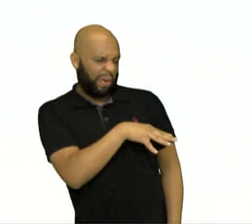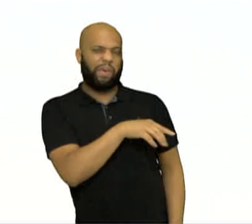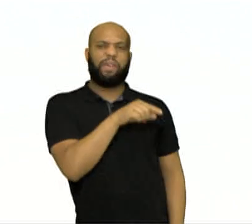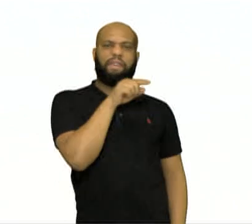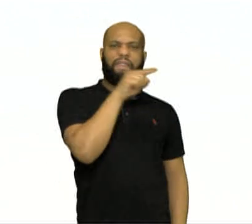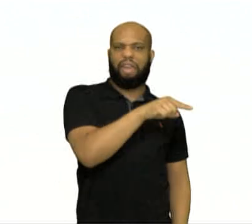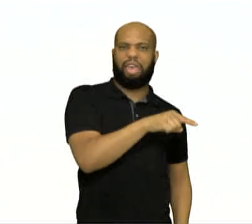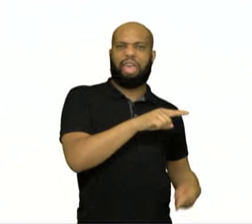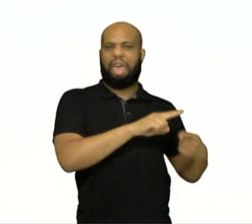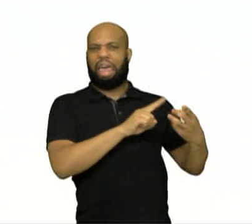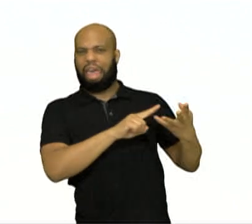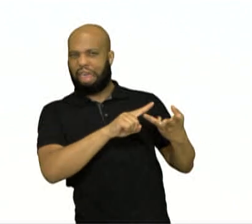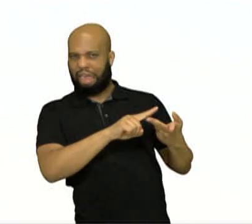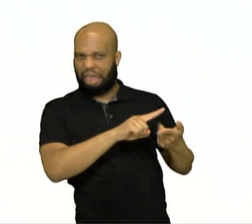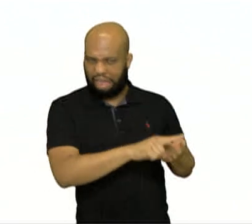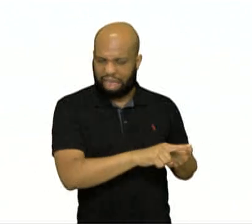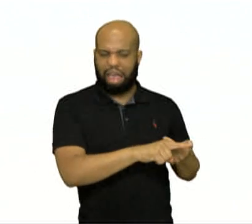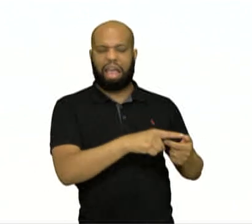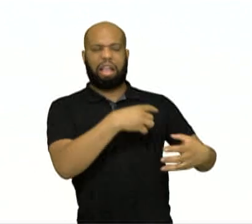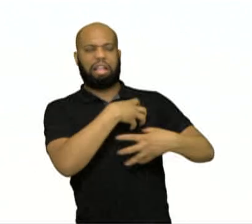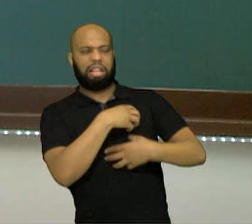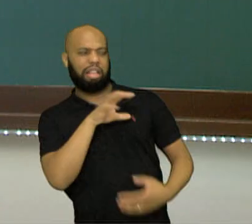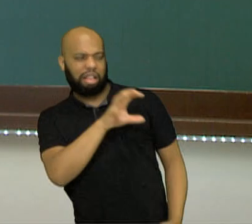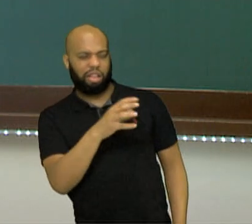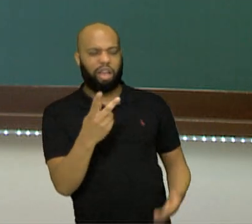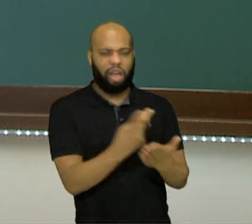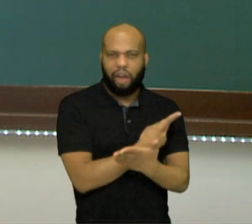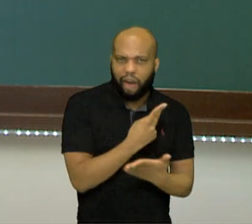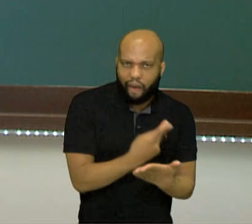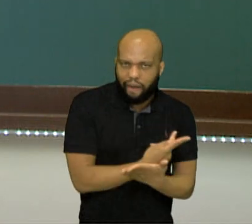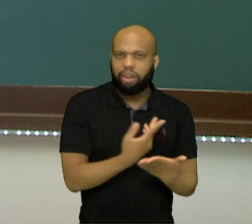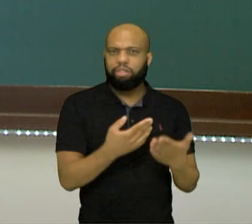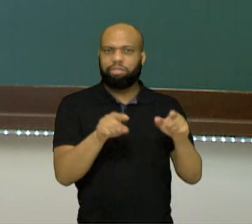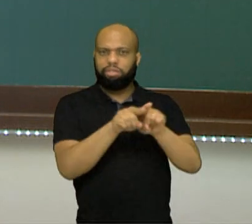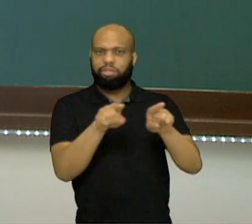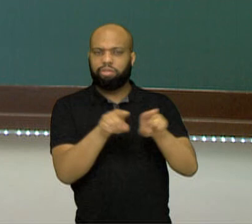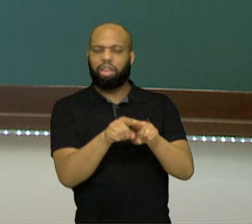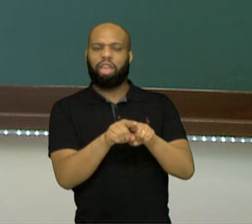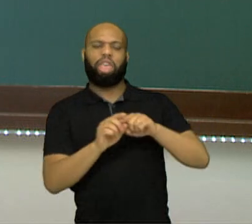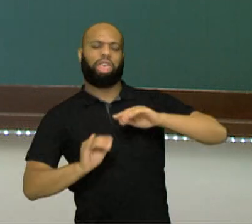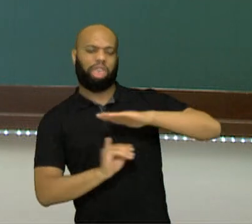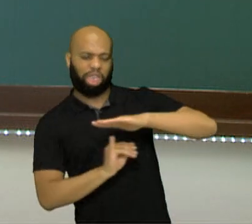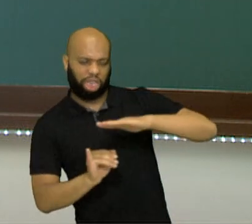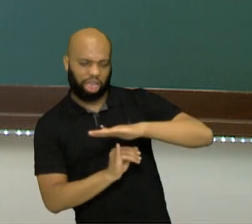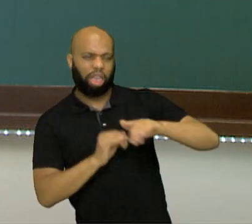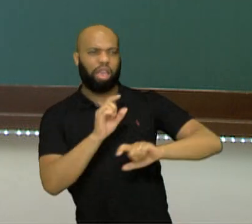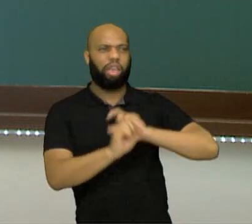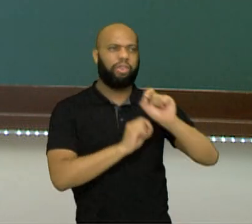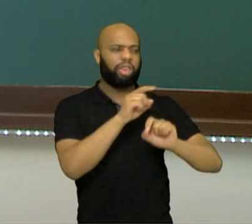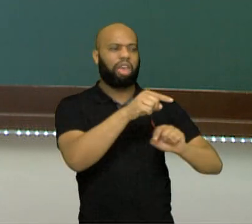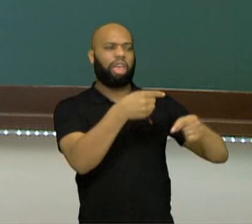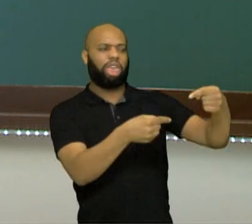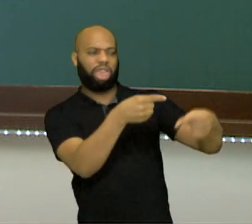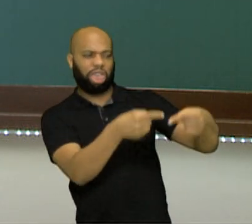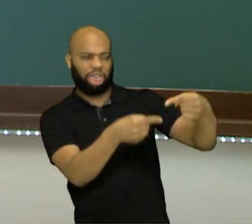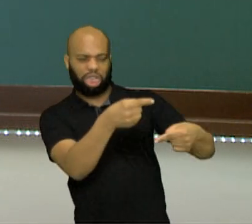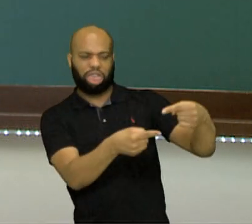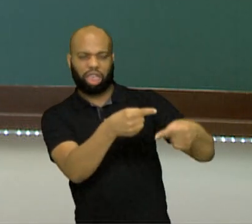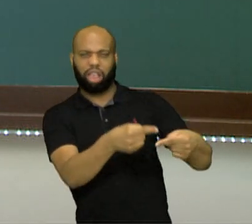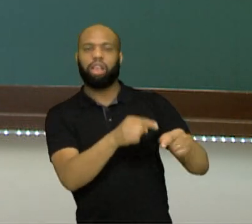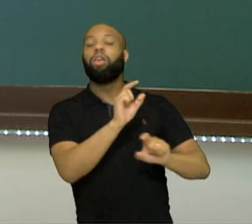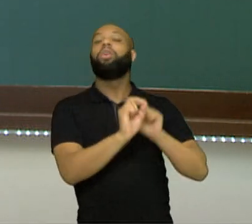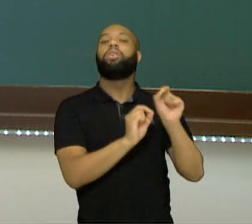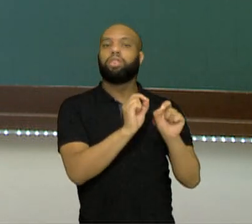é um absurdo falar dessa maneira, isso é muito informal isso que ele está discutindo, ou seja, está falando